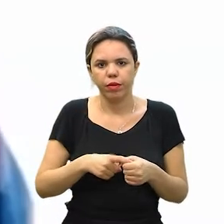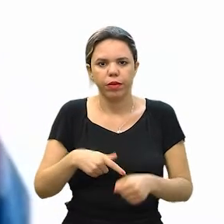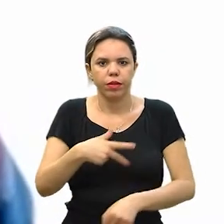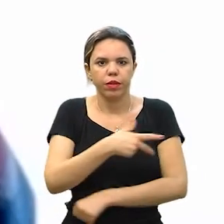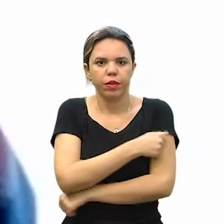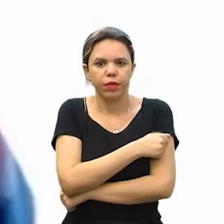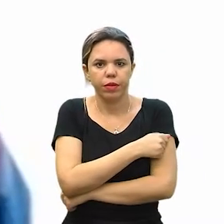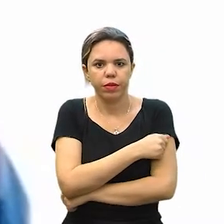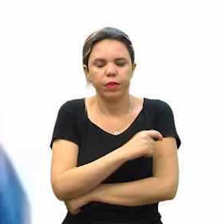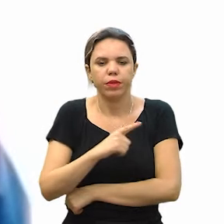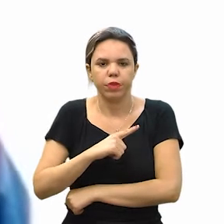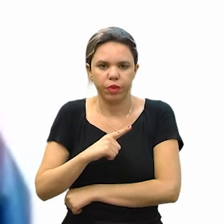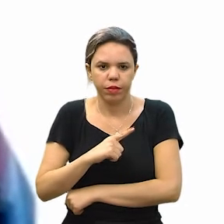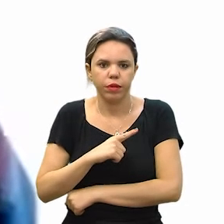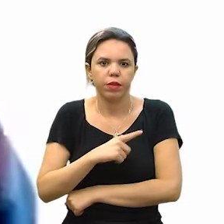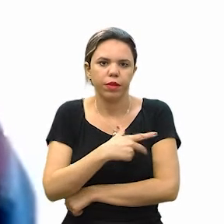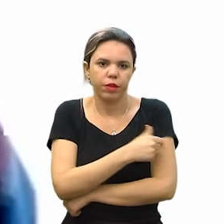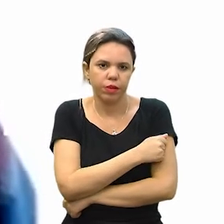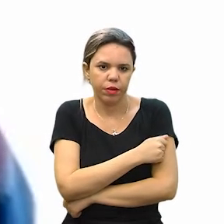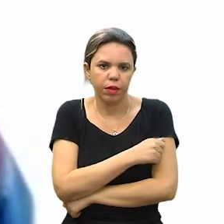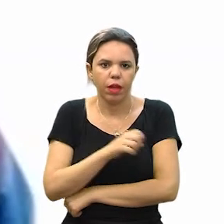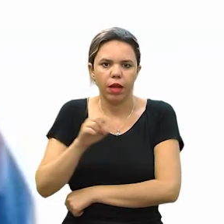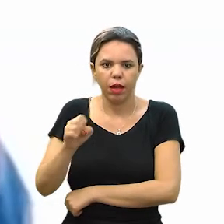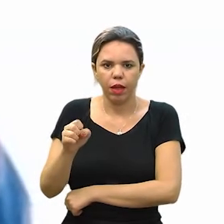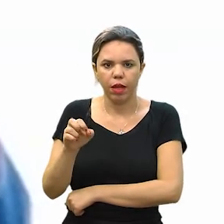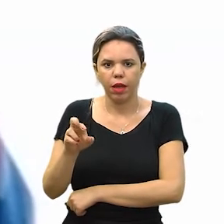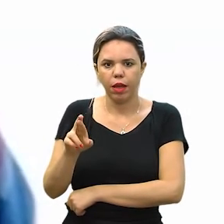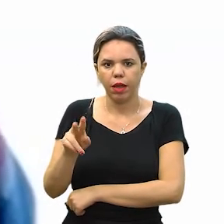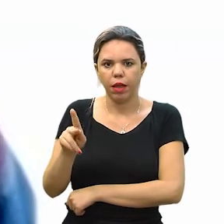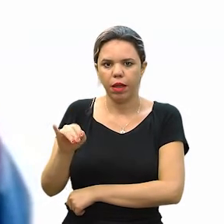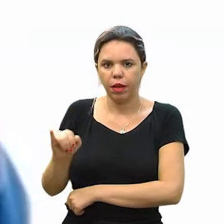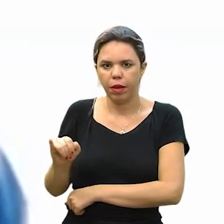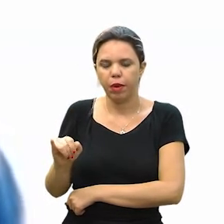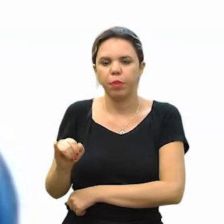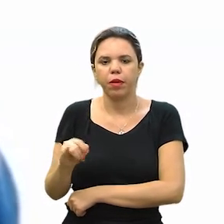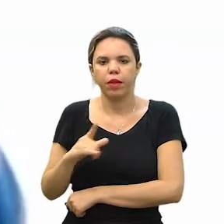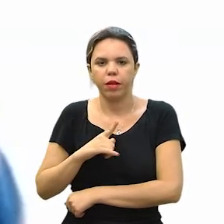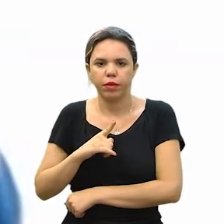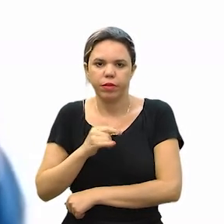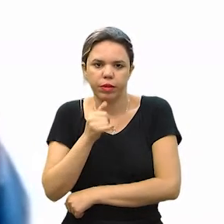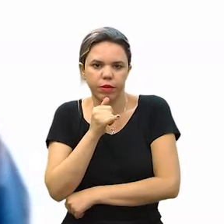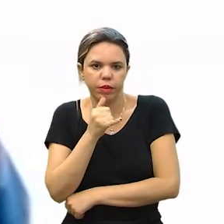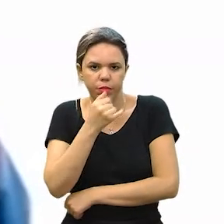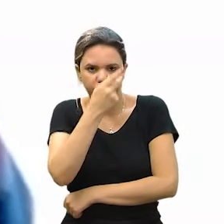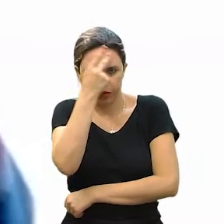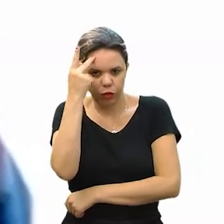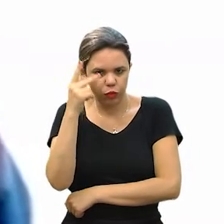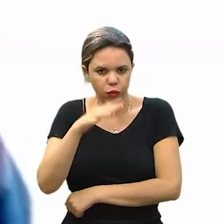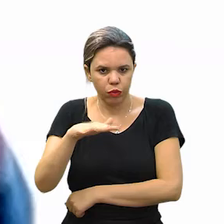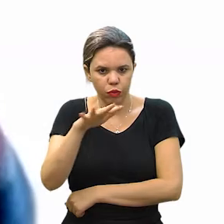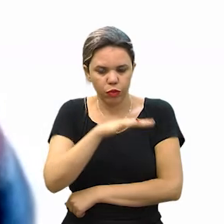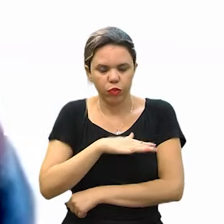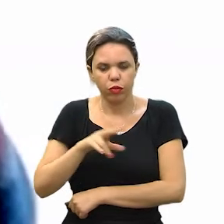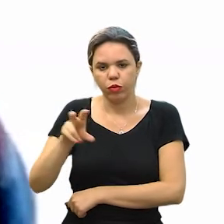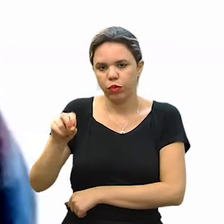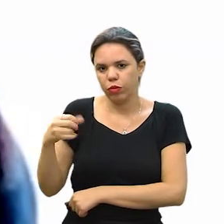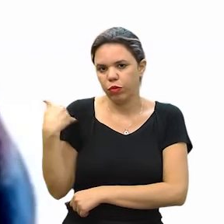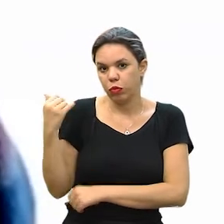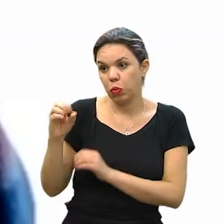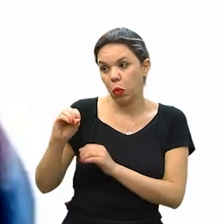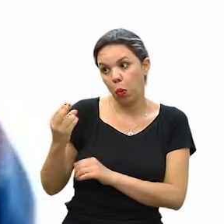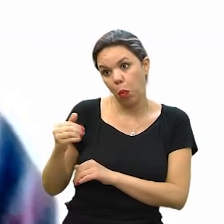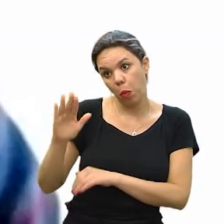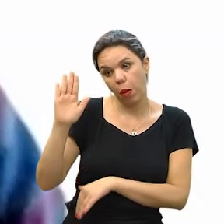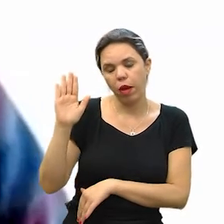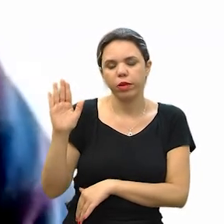é a vacina. Hoje existe vacina para o herpes zoster. Essa vacina está indicada para indivíduos de 50